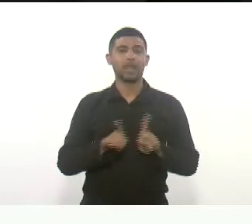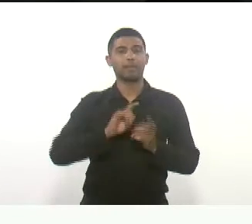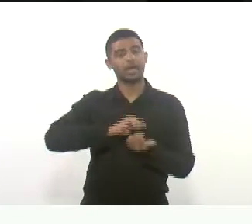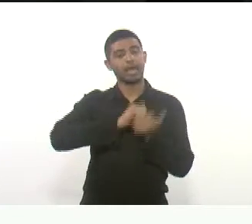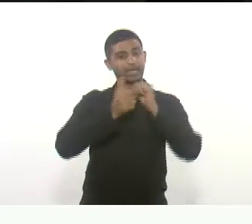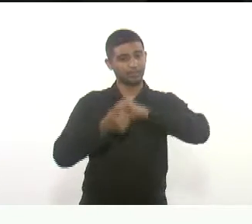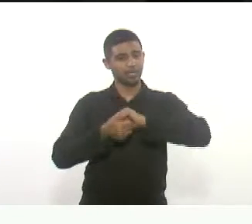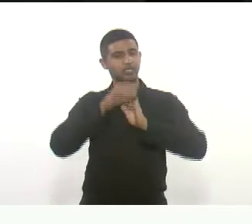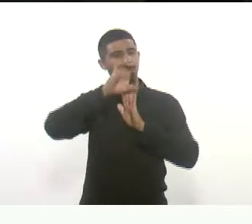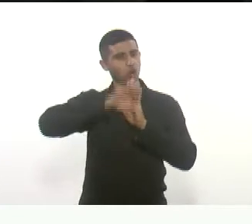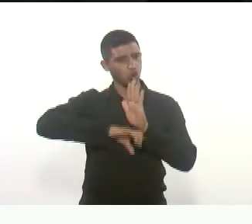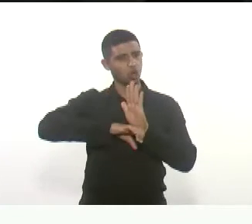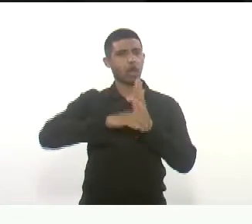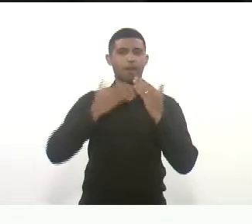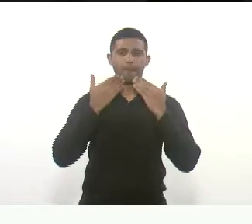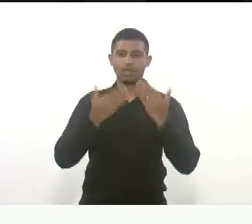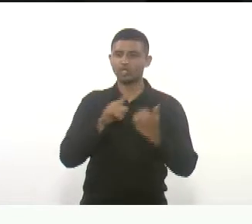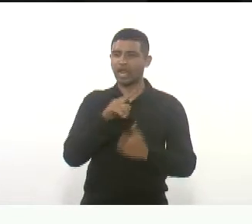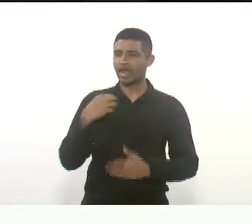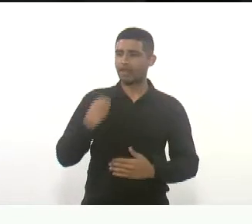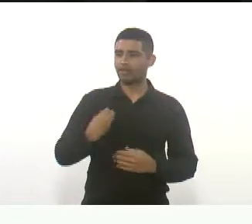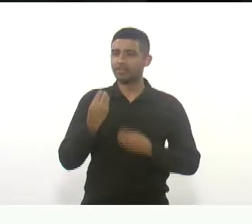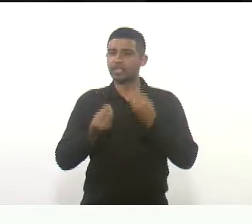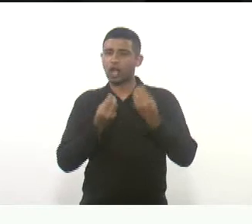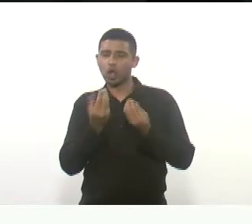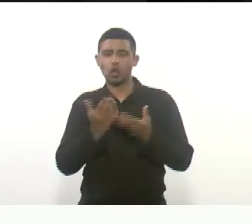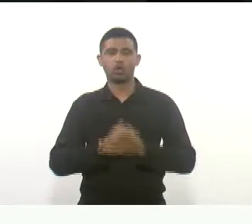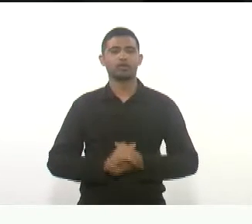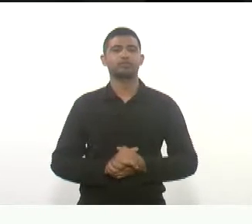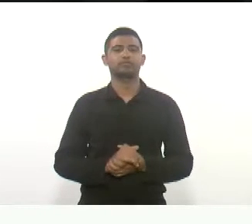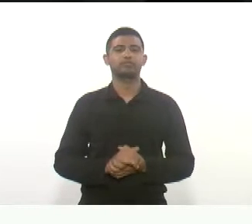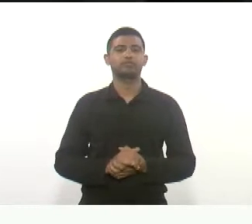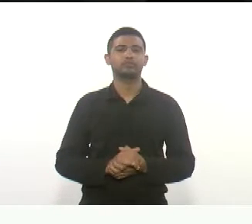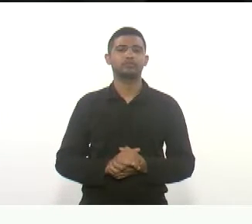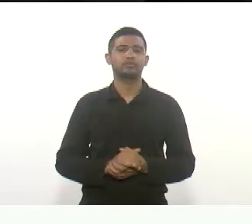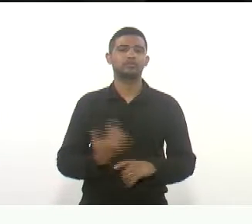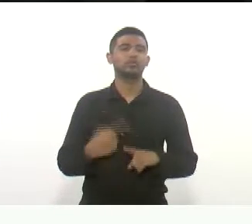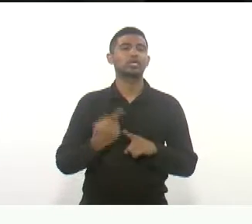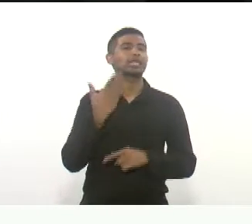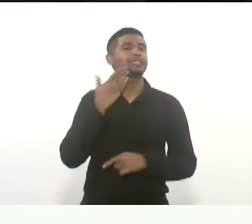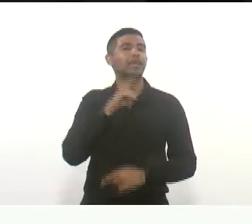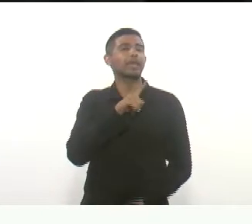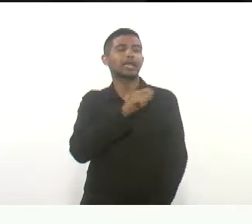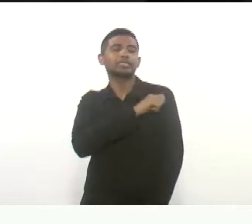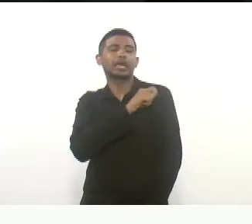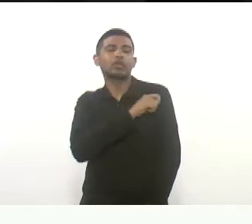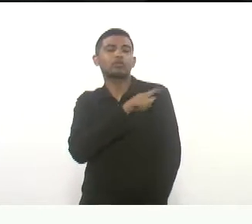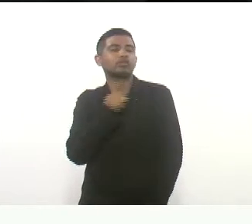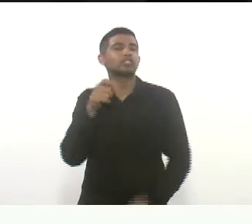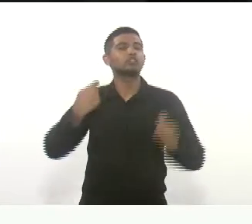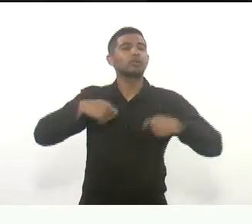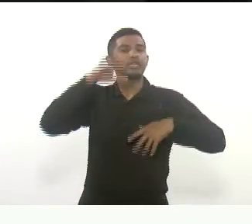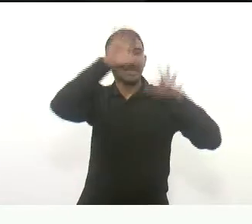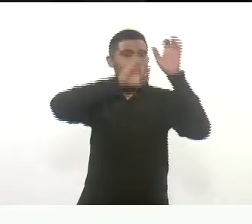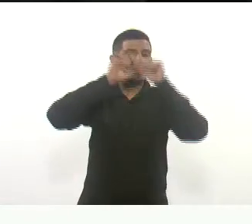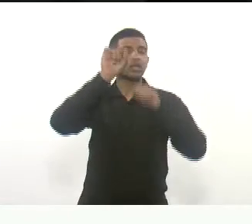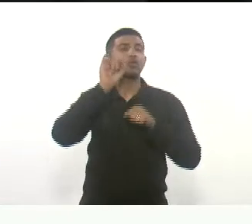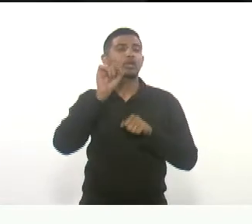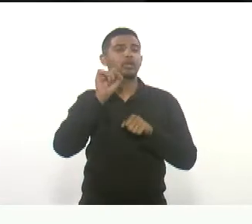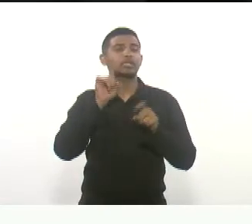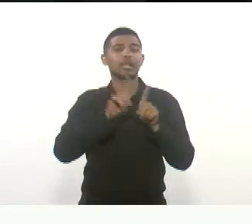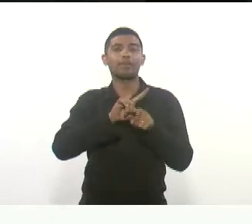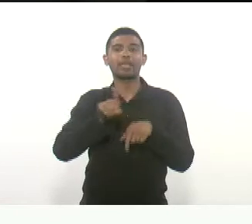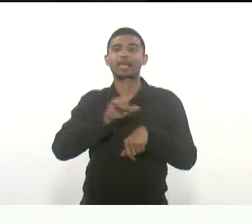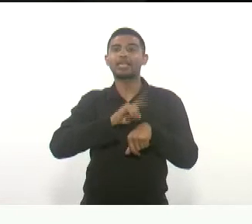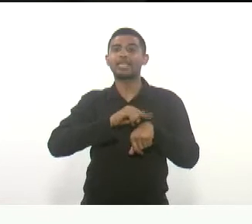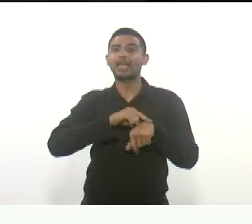adaptação do currículo para a realidade local, reforma na base curricular, porque, além disso, além de saber o que os alunos têm que aprender, o que eu vou fazer com esse tempo extra, né, que